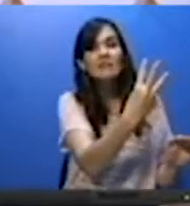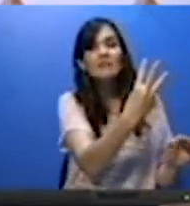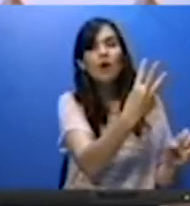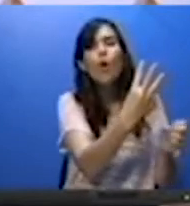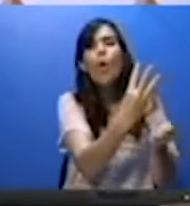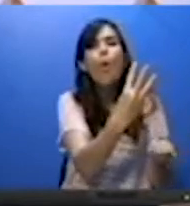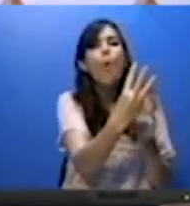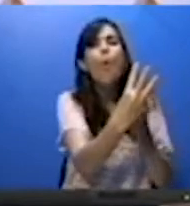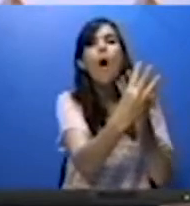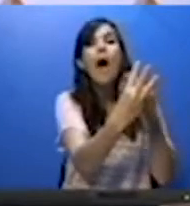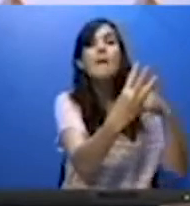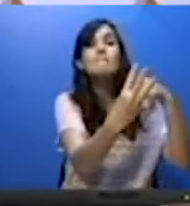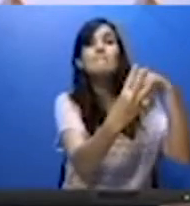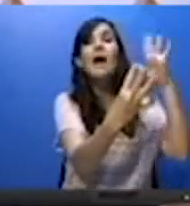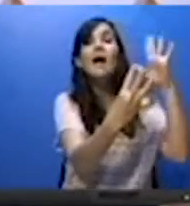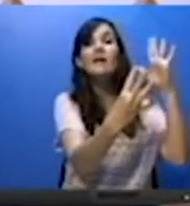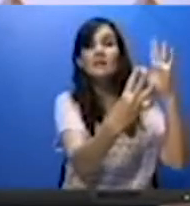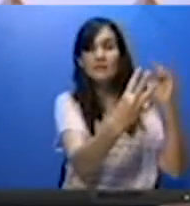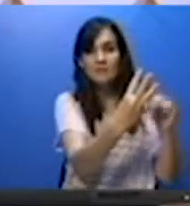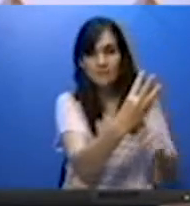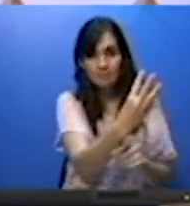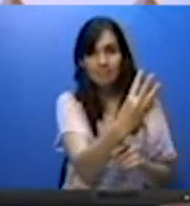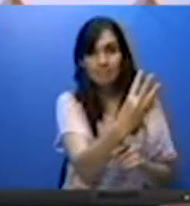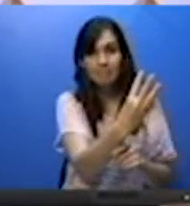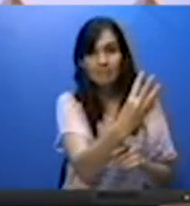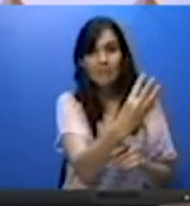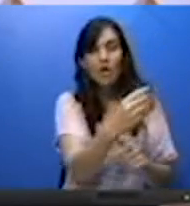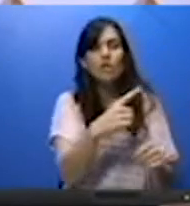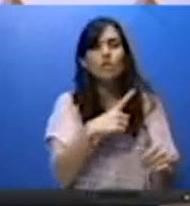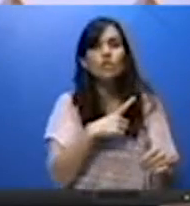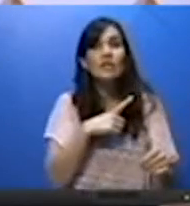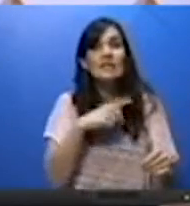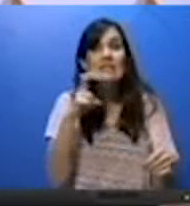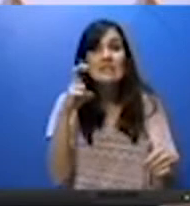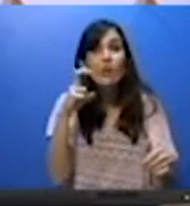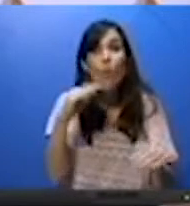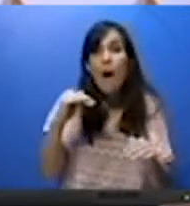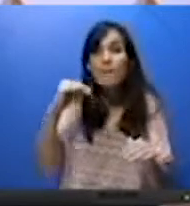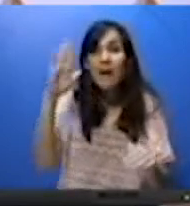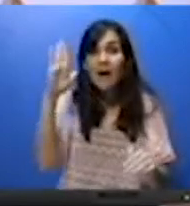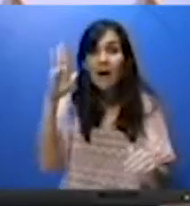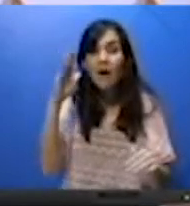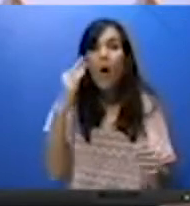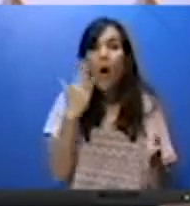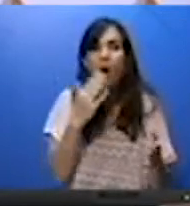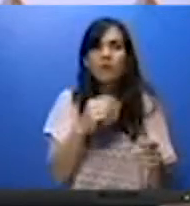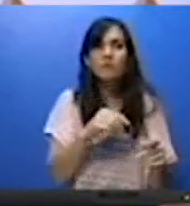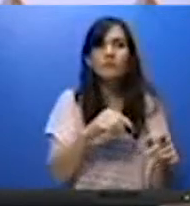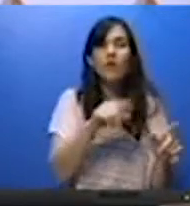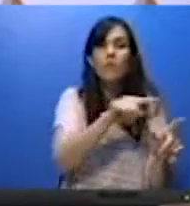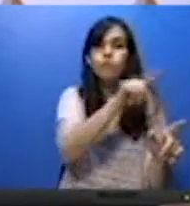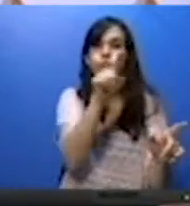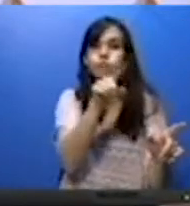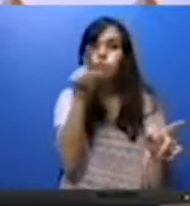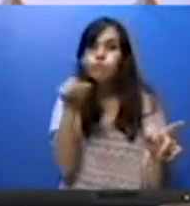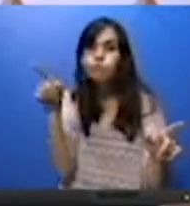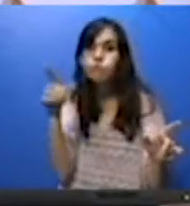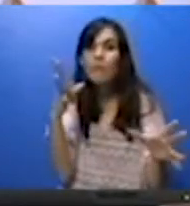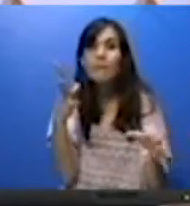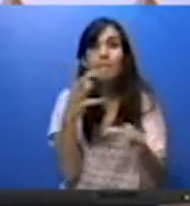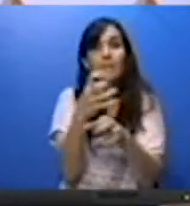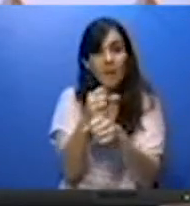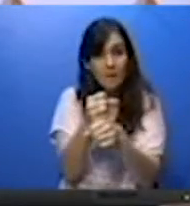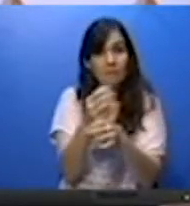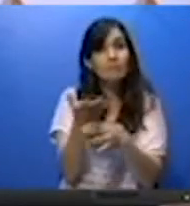arthur danto arthur tem ele tinha cinco gatinha indo parar